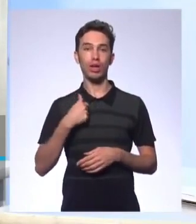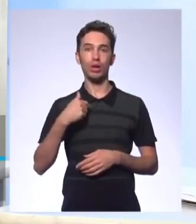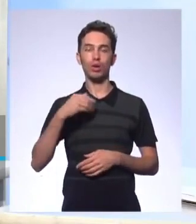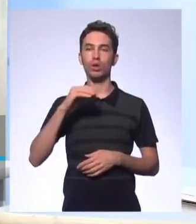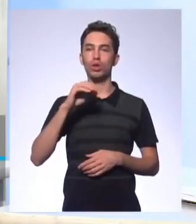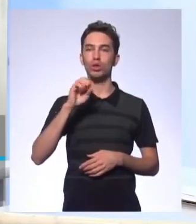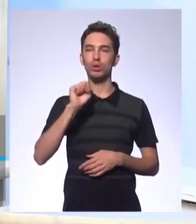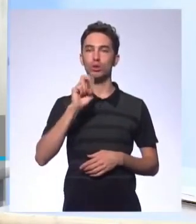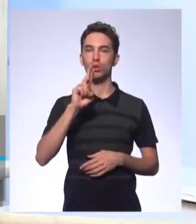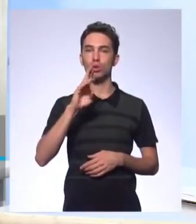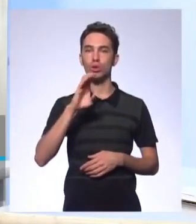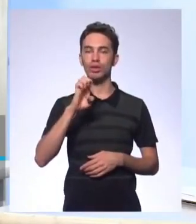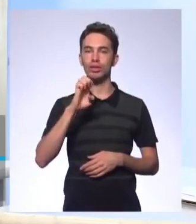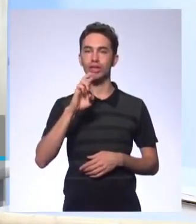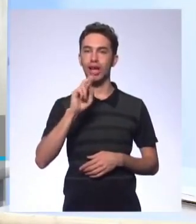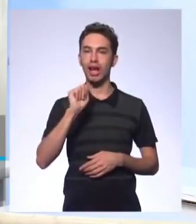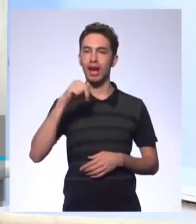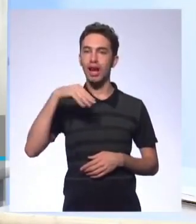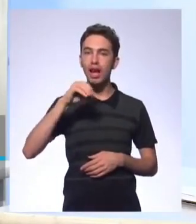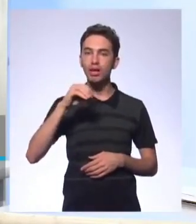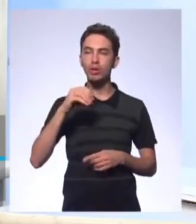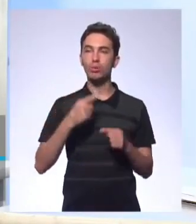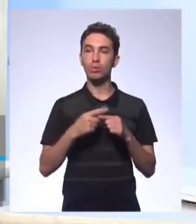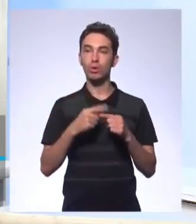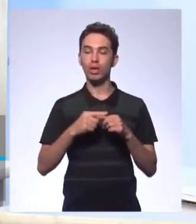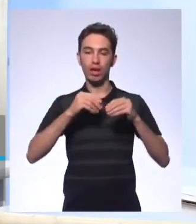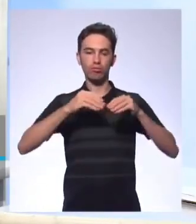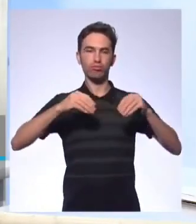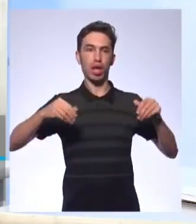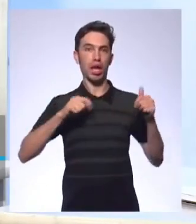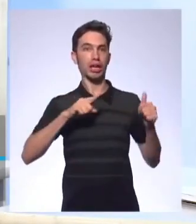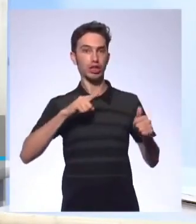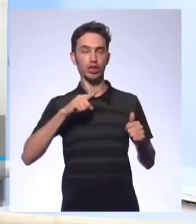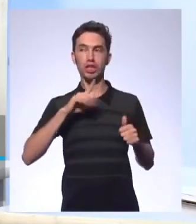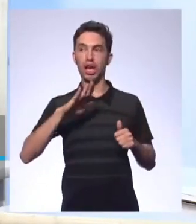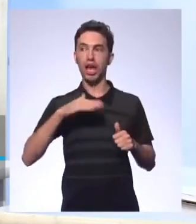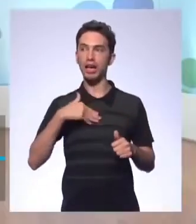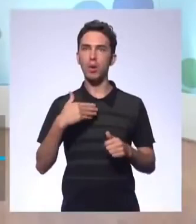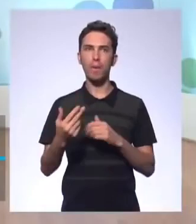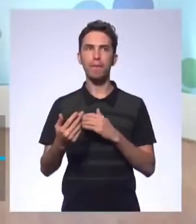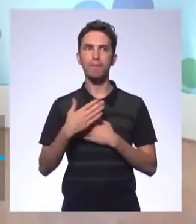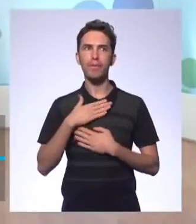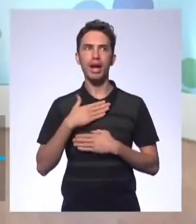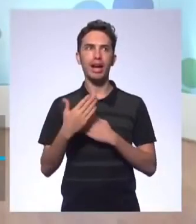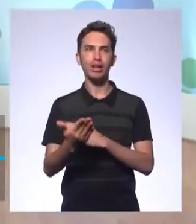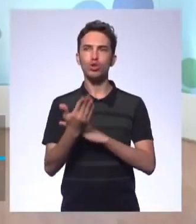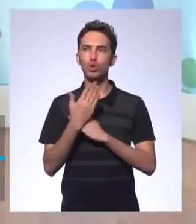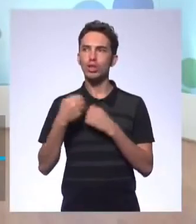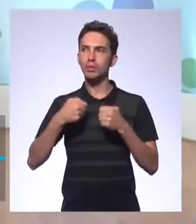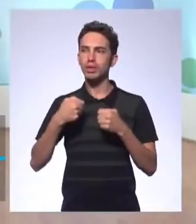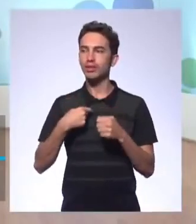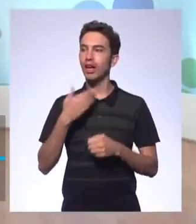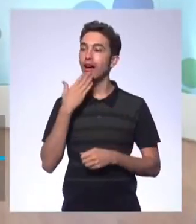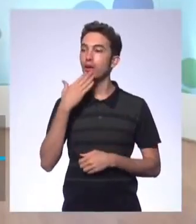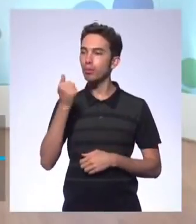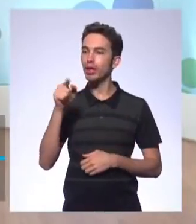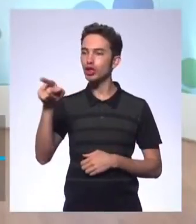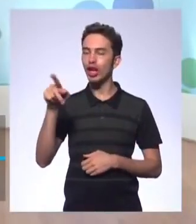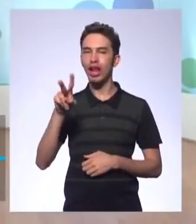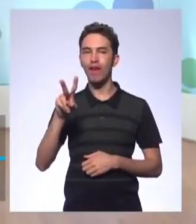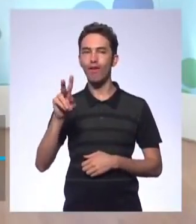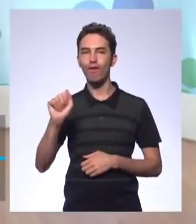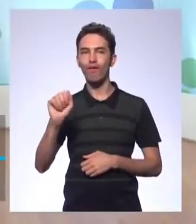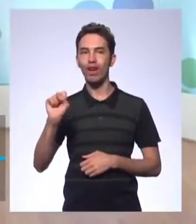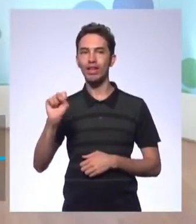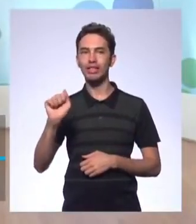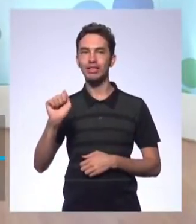eu precisava de proteção. Aí, para que eu tenha proteção, eu chamei ela, falei assim, ó, arruma um exército aí para proteger as minhas